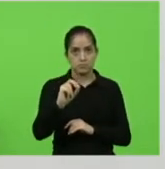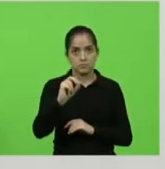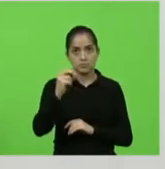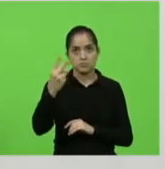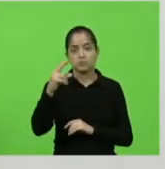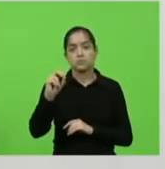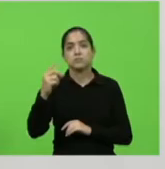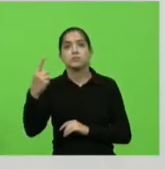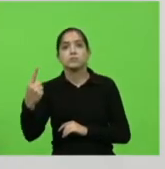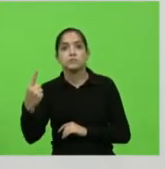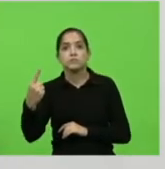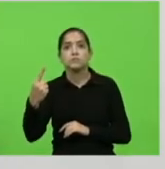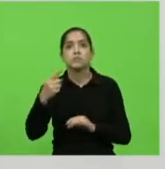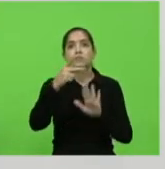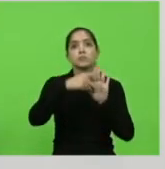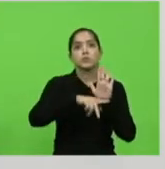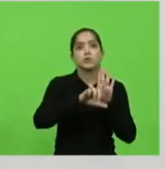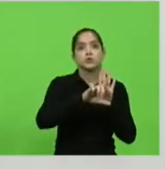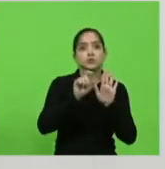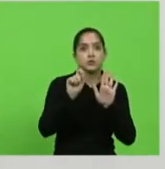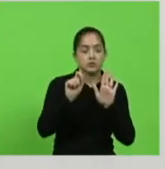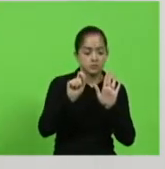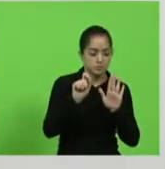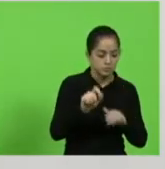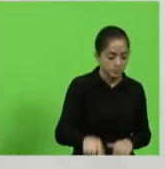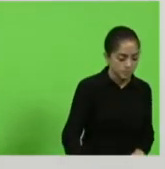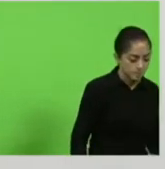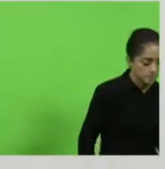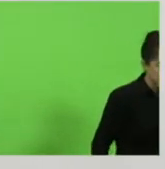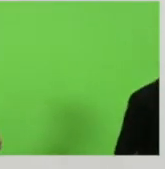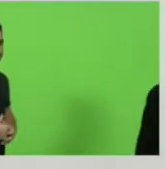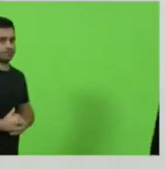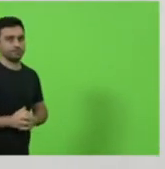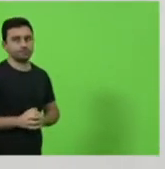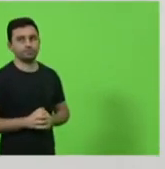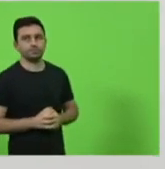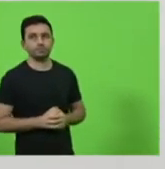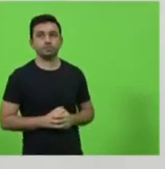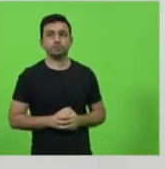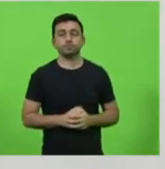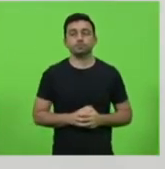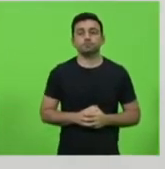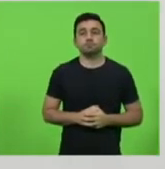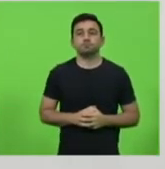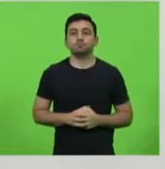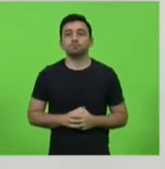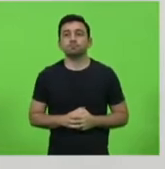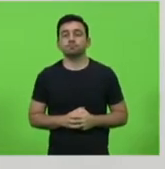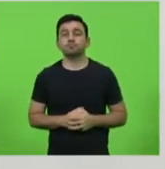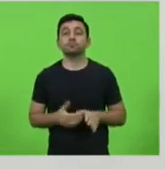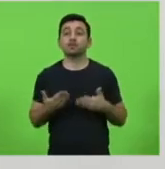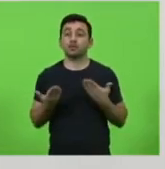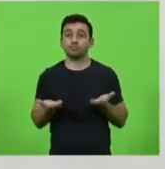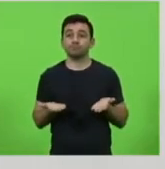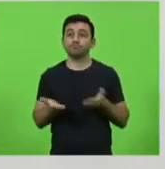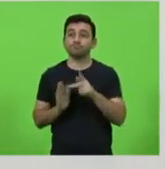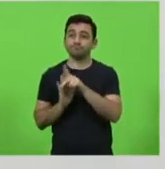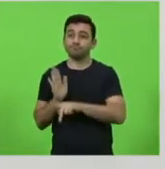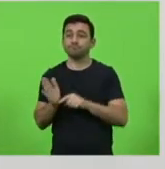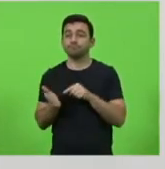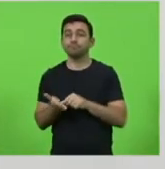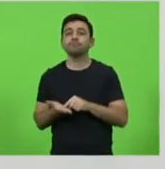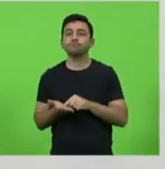064/2021, projeto que faz a autorização, né, de aporte de recursos